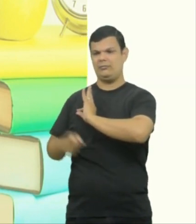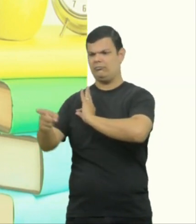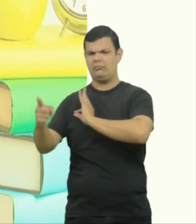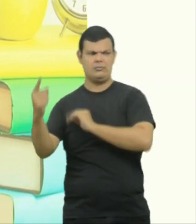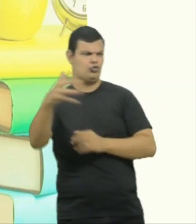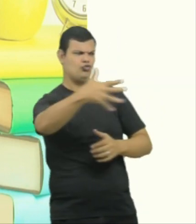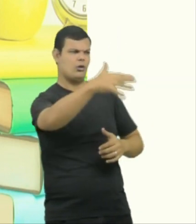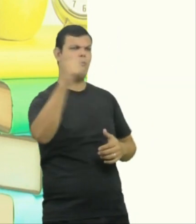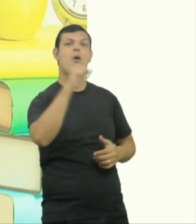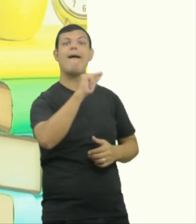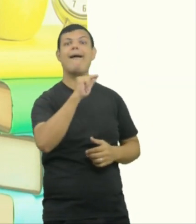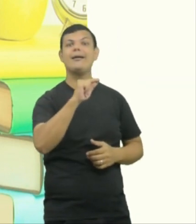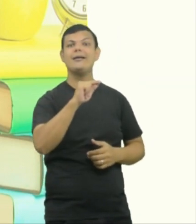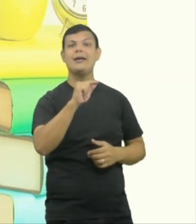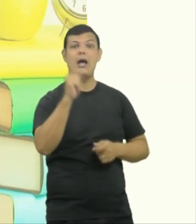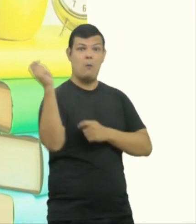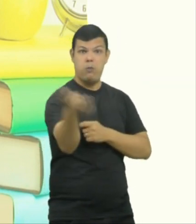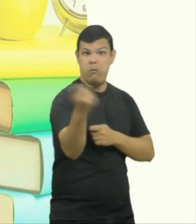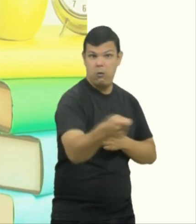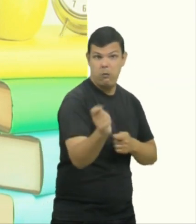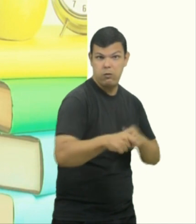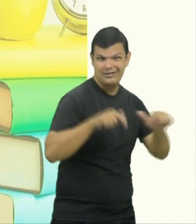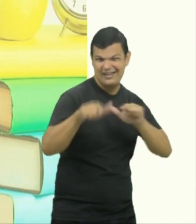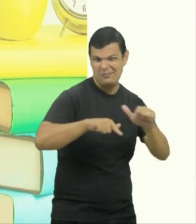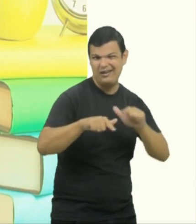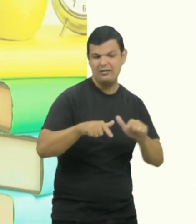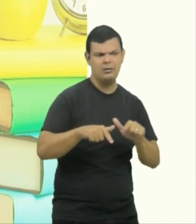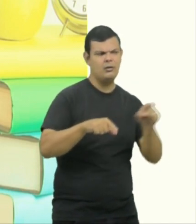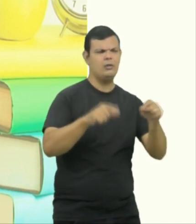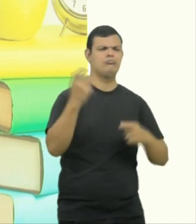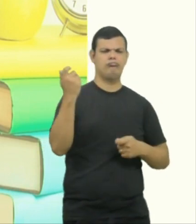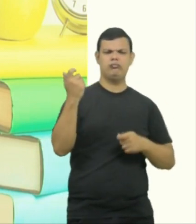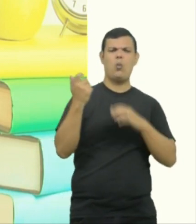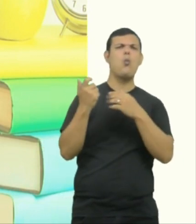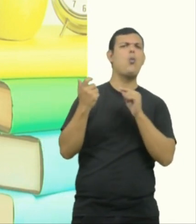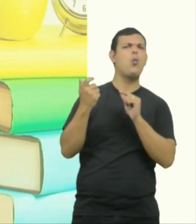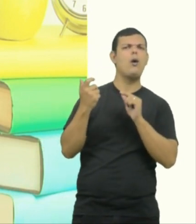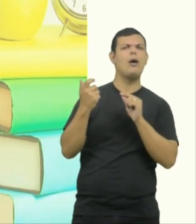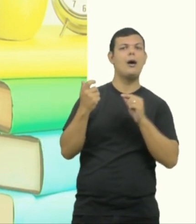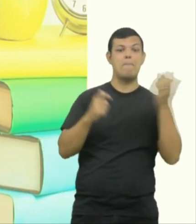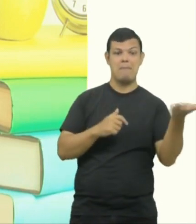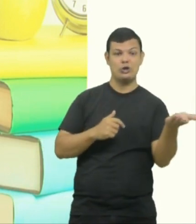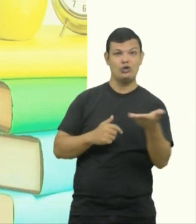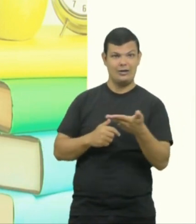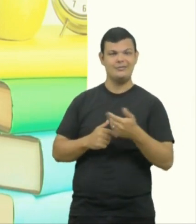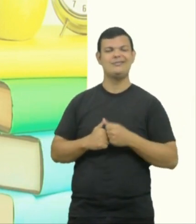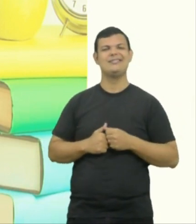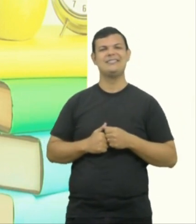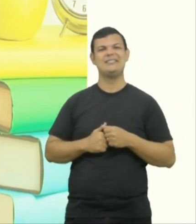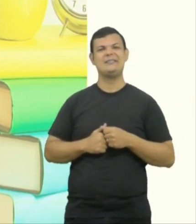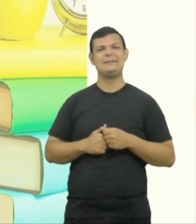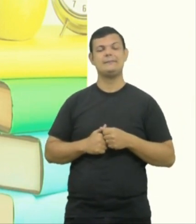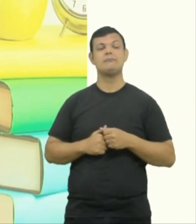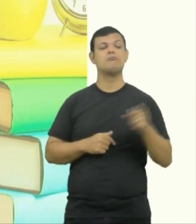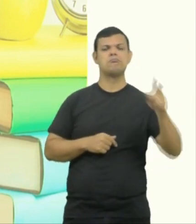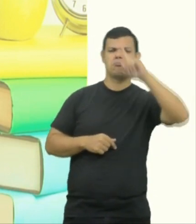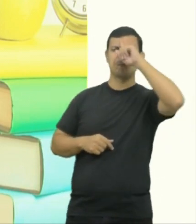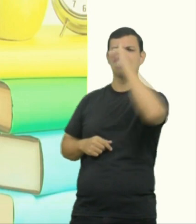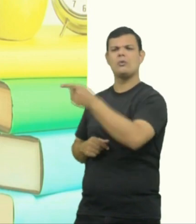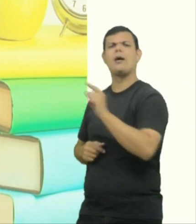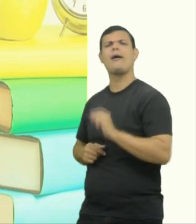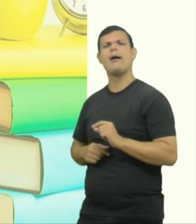roeu a roupa da... Isso, da rainha. E quem teve que obedecer à rainha? Foi o rei, né? E o rei ordenou